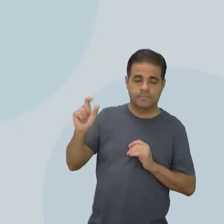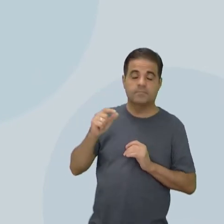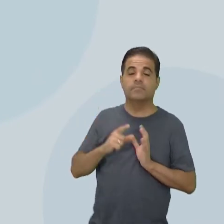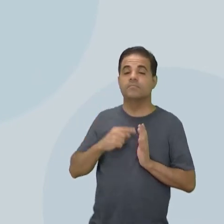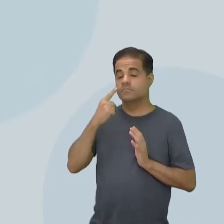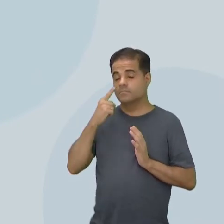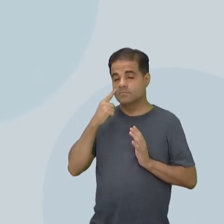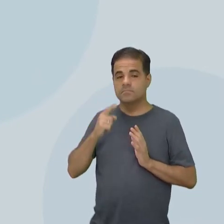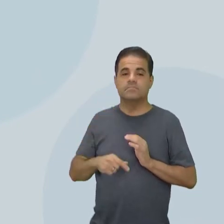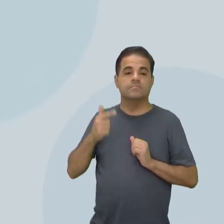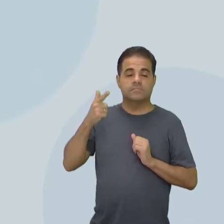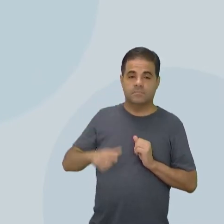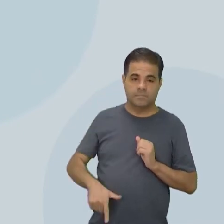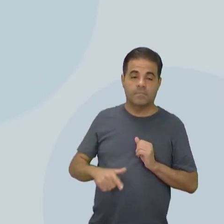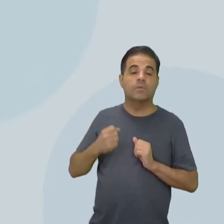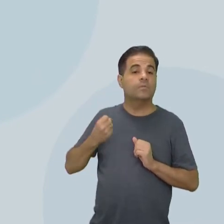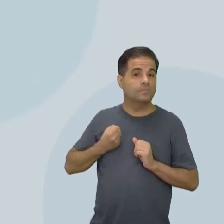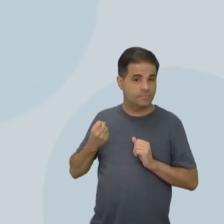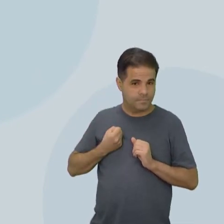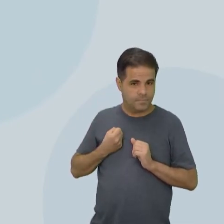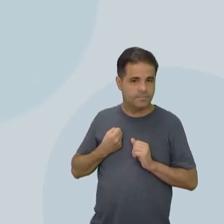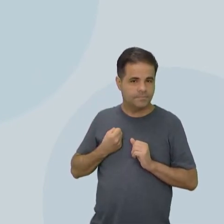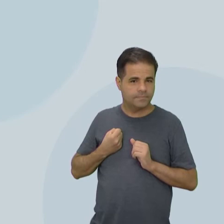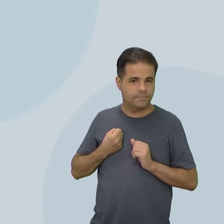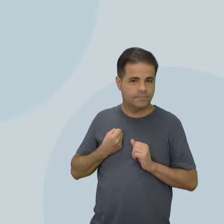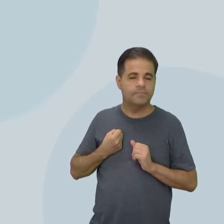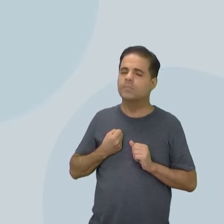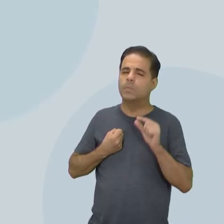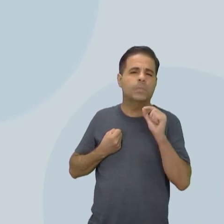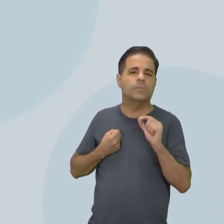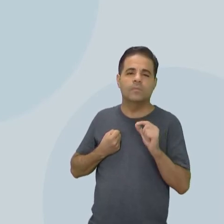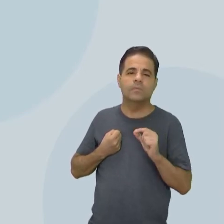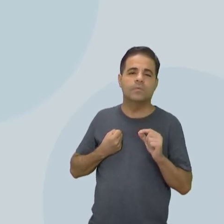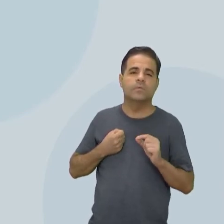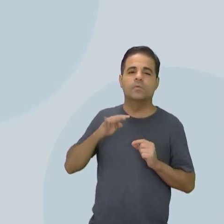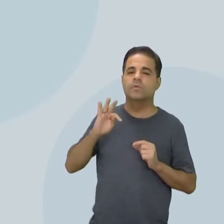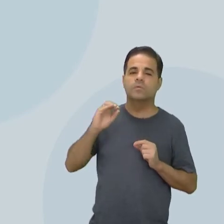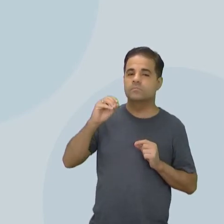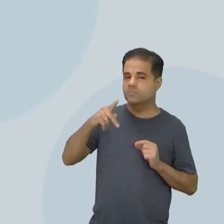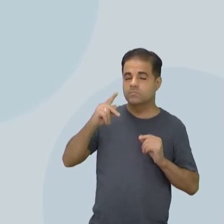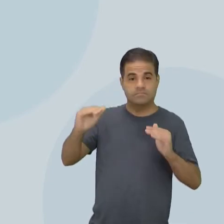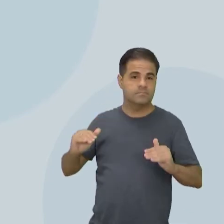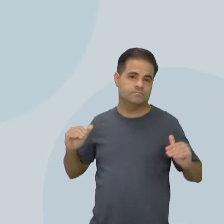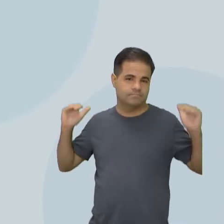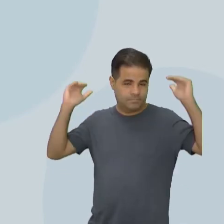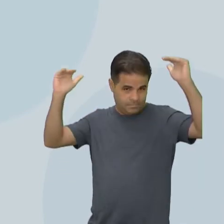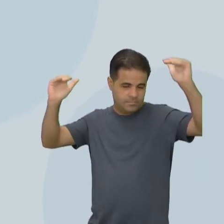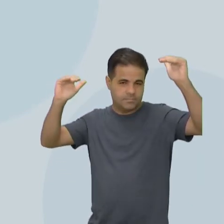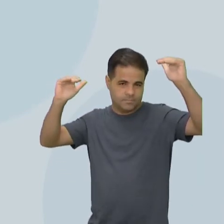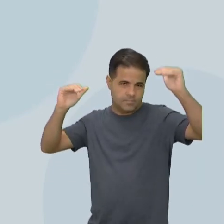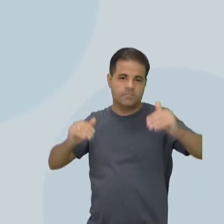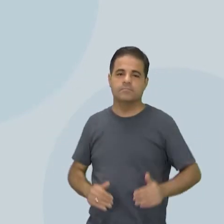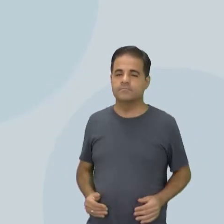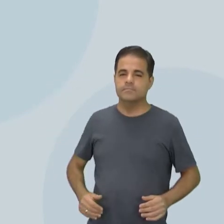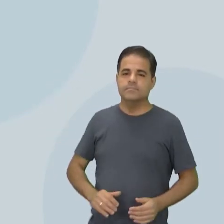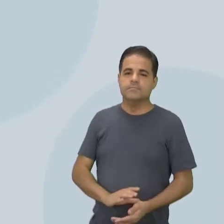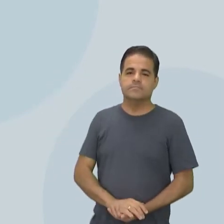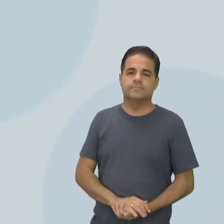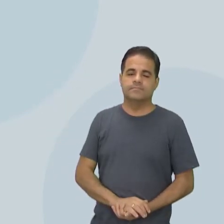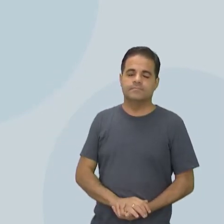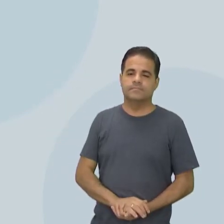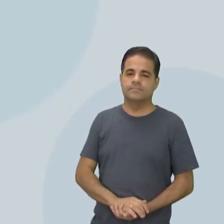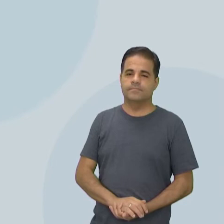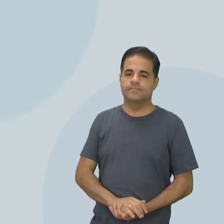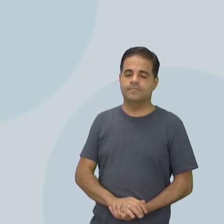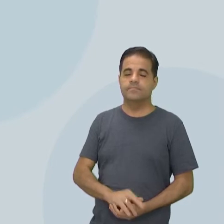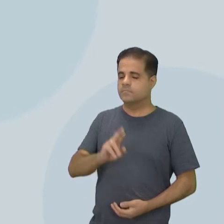olha só. De novo, o número aqui. O que é top? Top é a parte de cima, né? Record. O que é